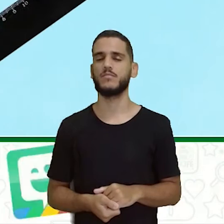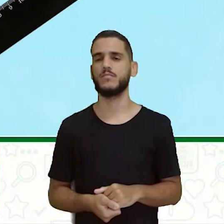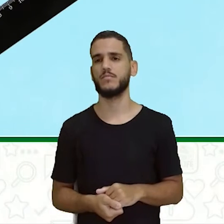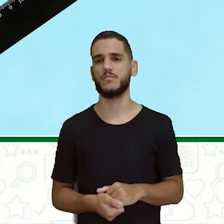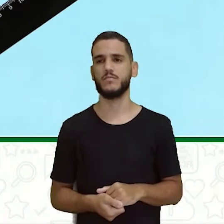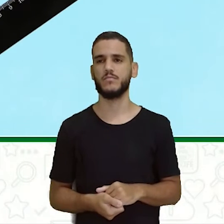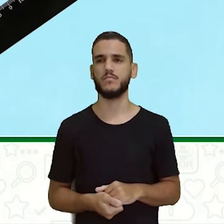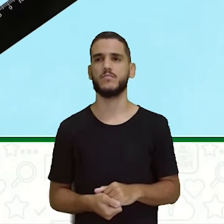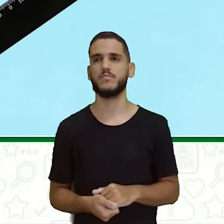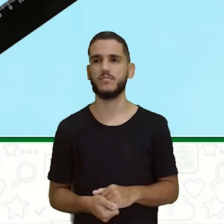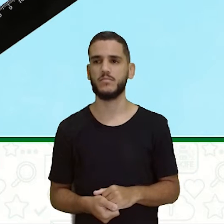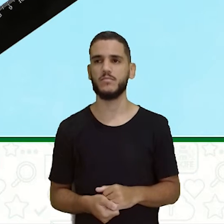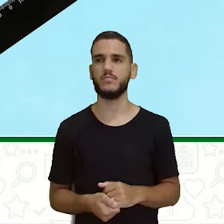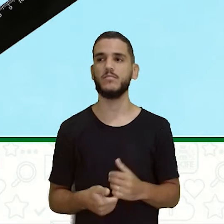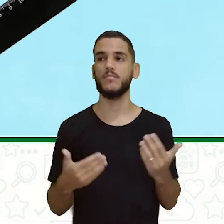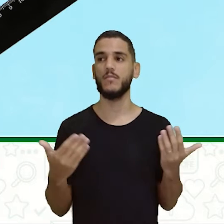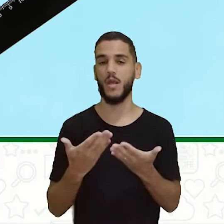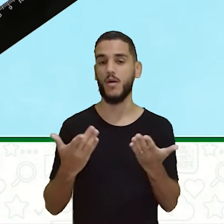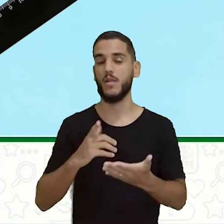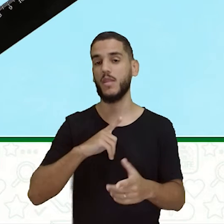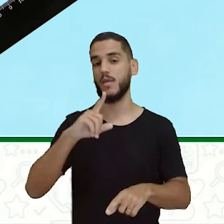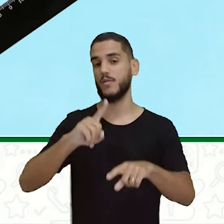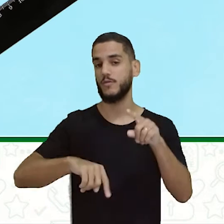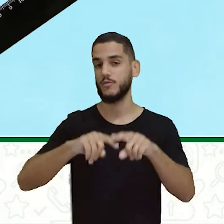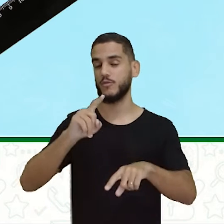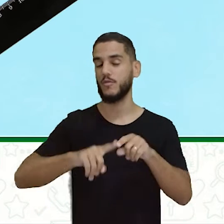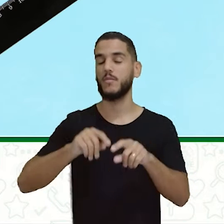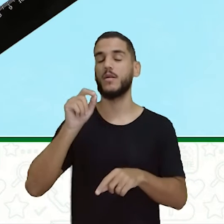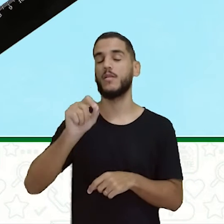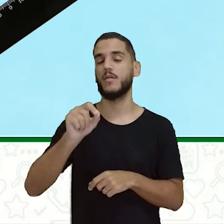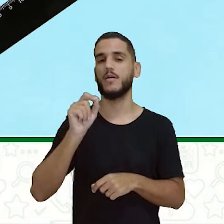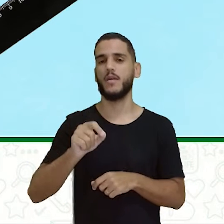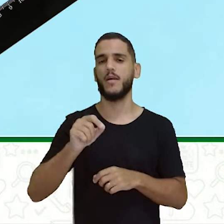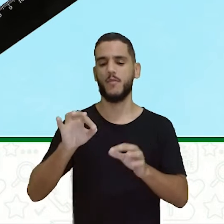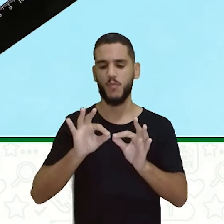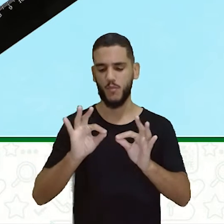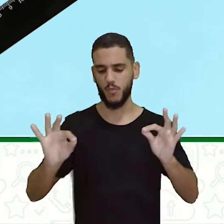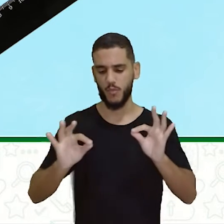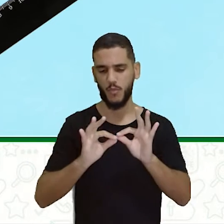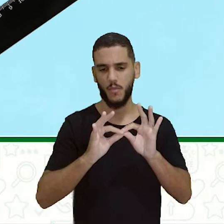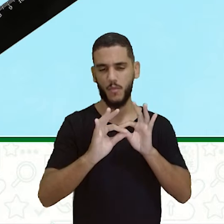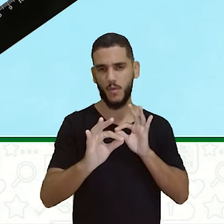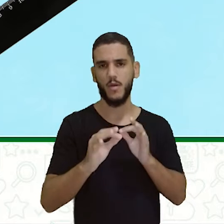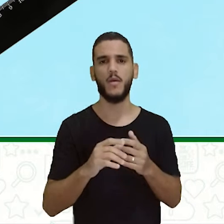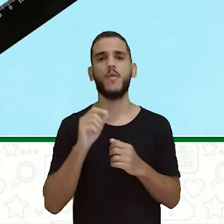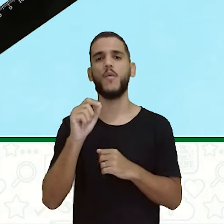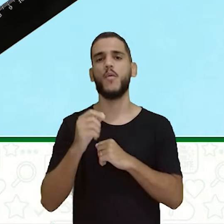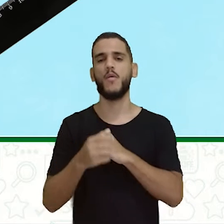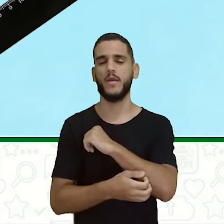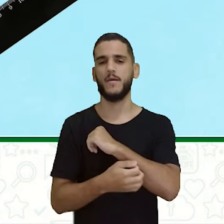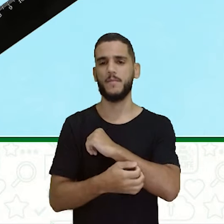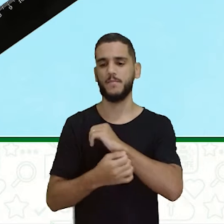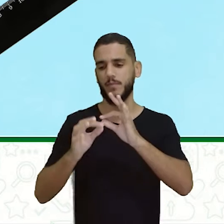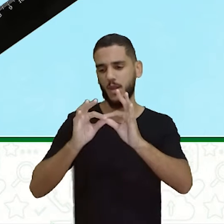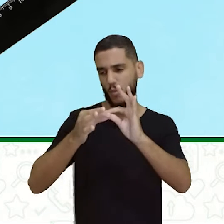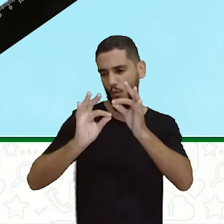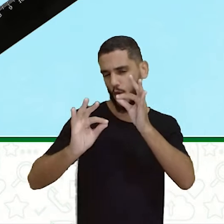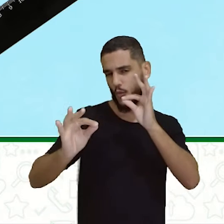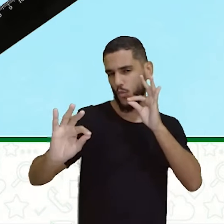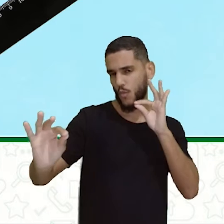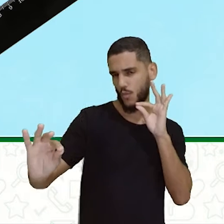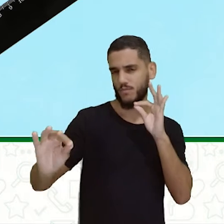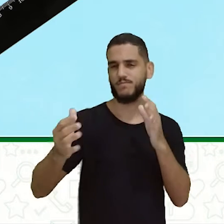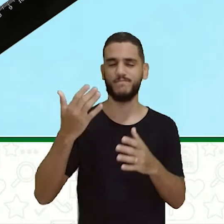tenho agora os instrumentos de medir comprimento, certo?